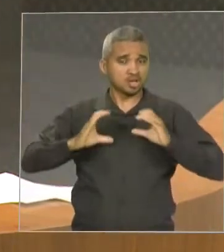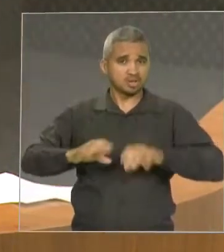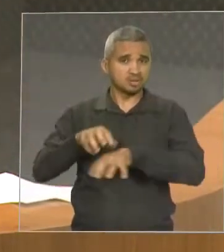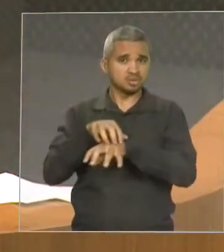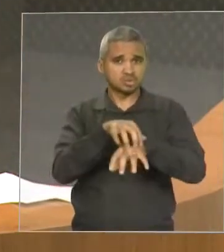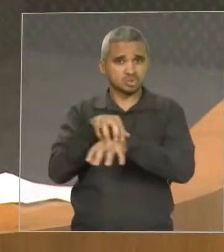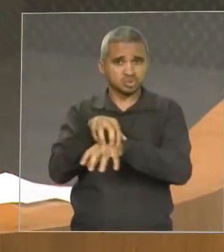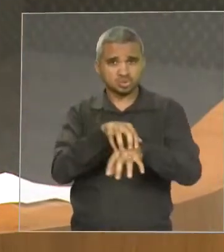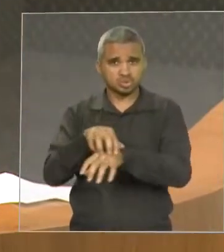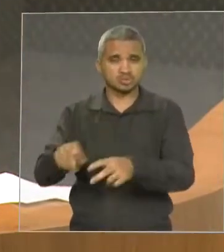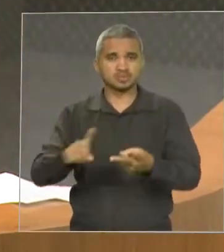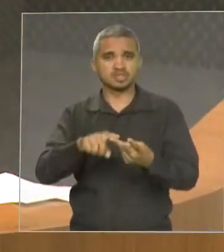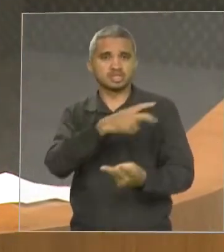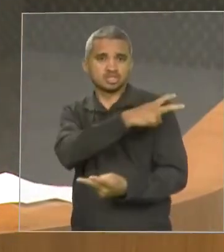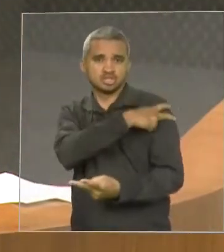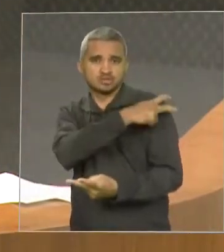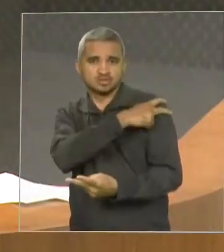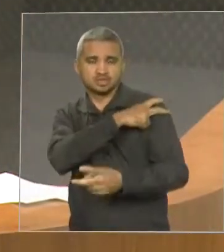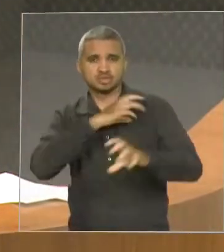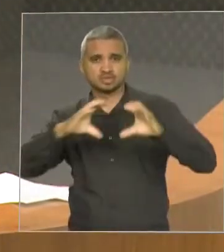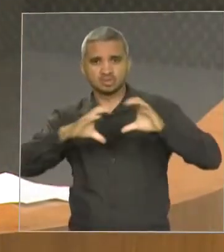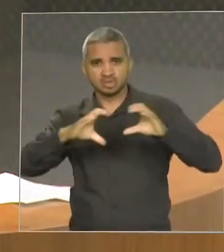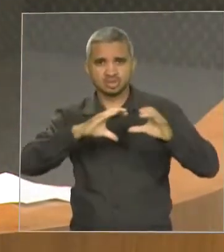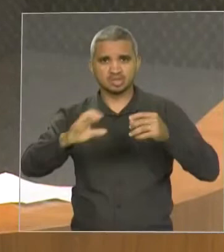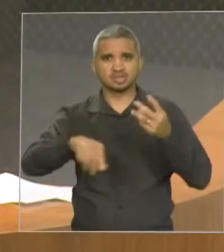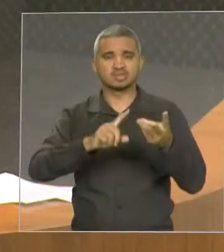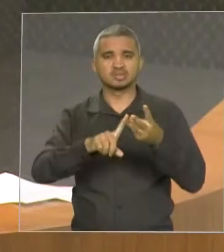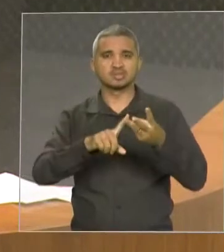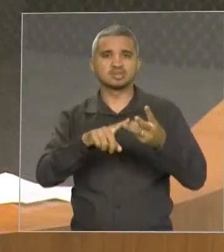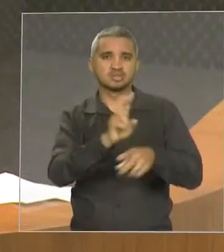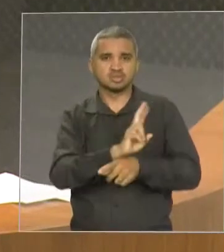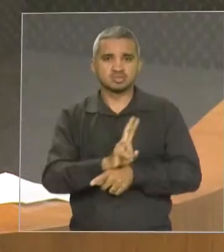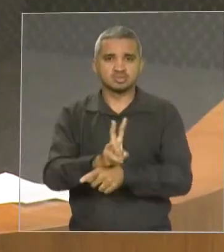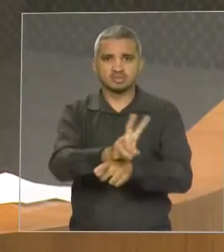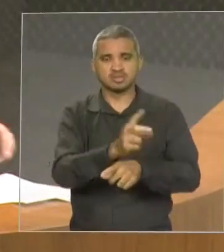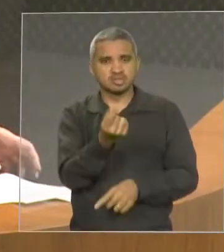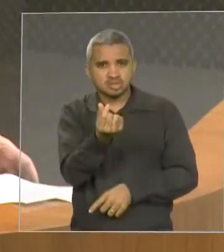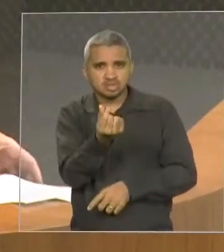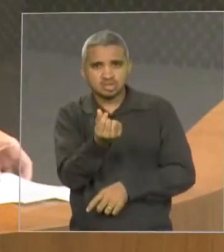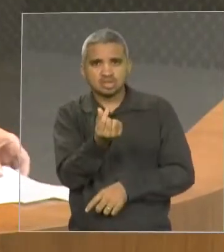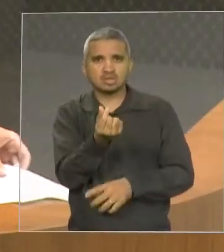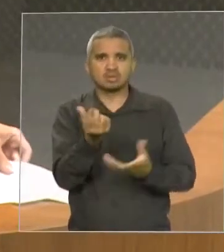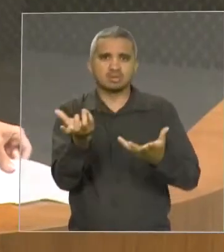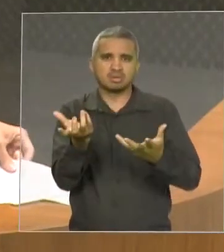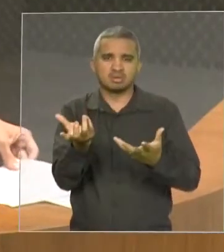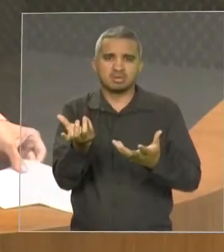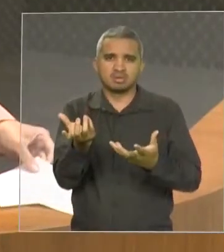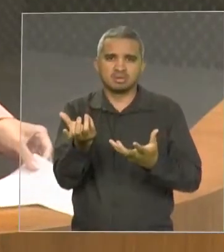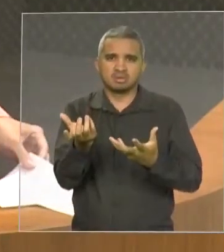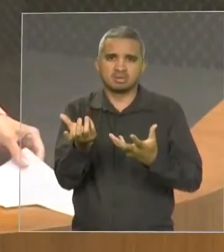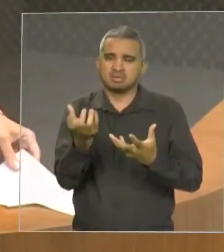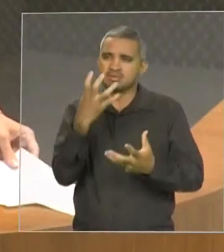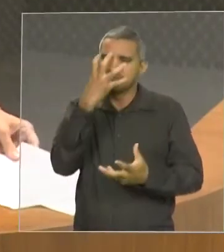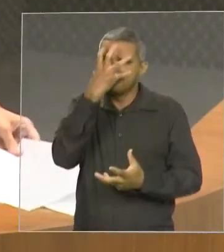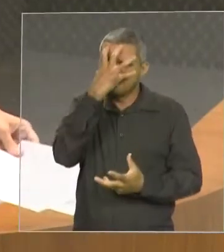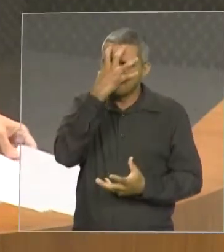comunicação, supervisora financeira. Que coisa ridícula, deputado Sérgio Frota. Que coisa